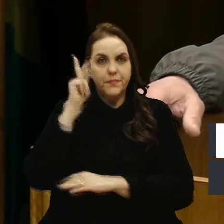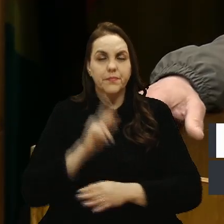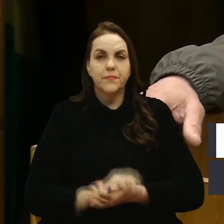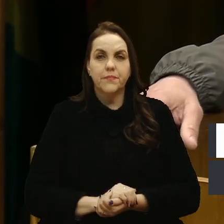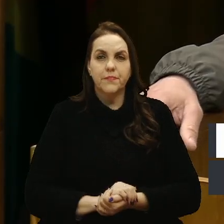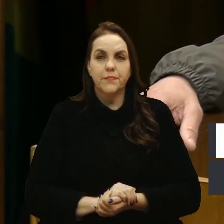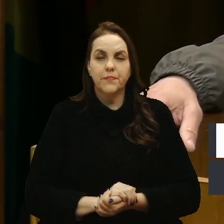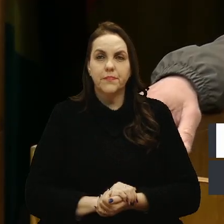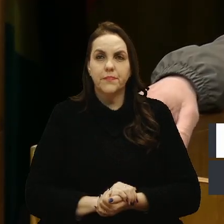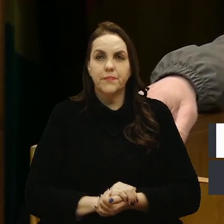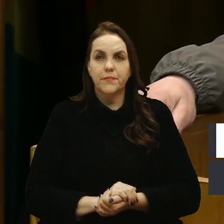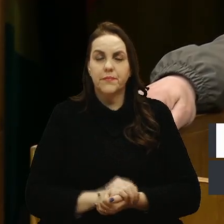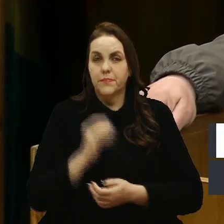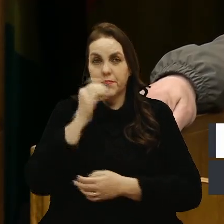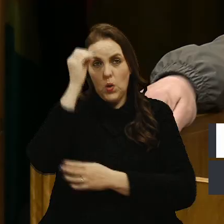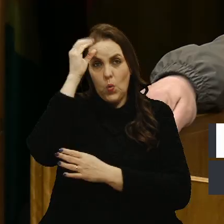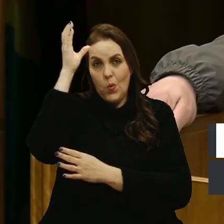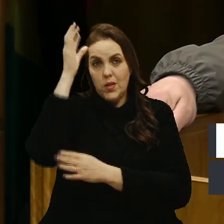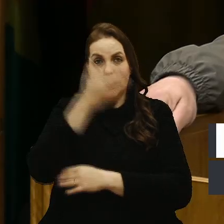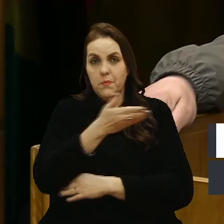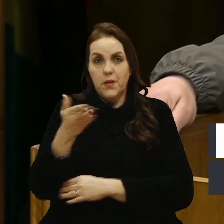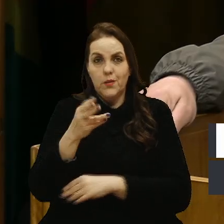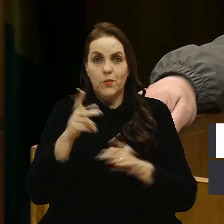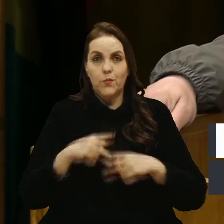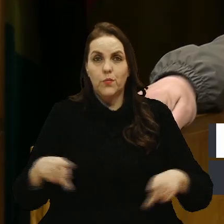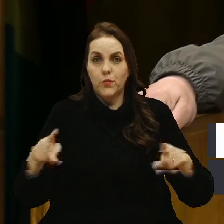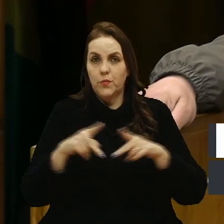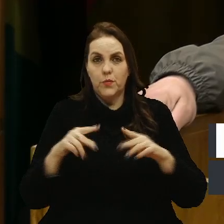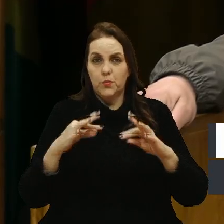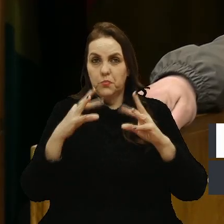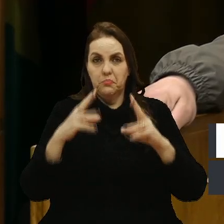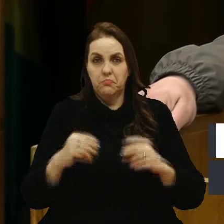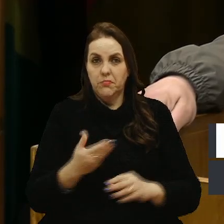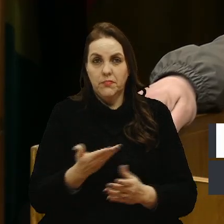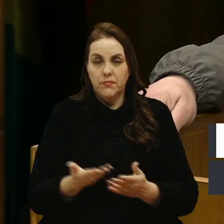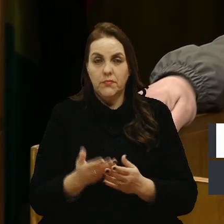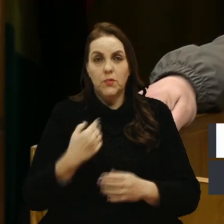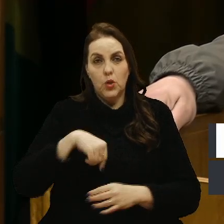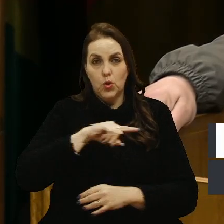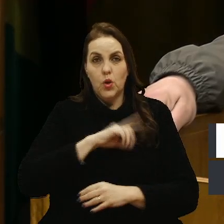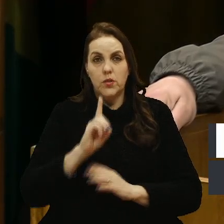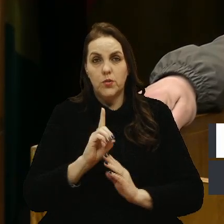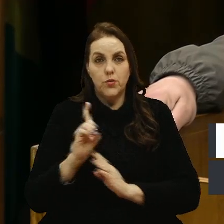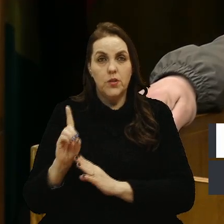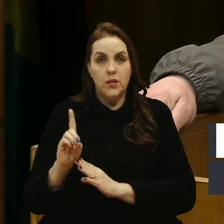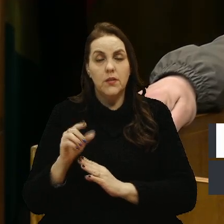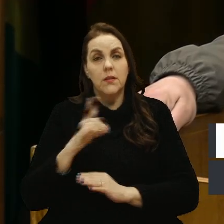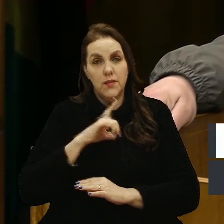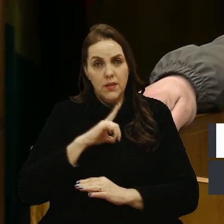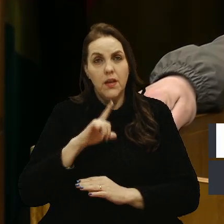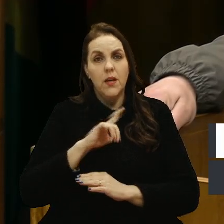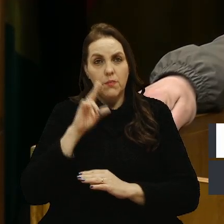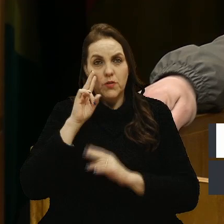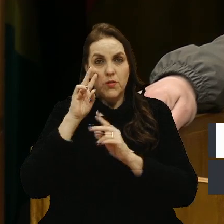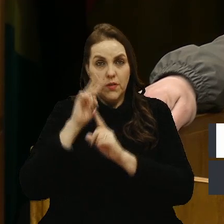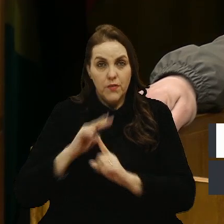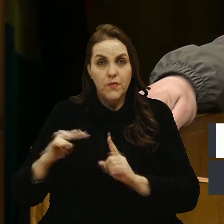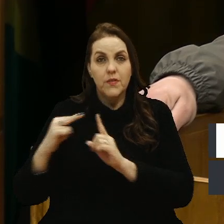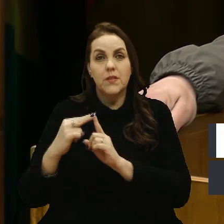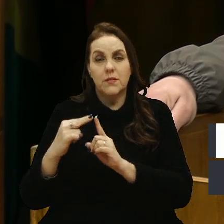é de conhecimento público que nós, da direita, temos uma visibilidade